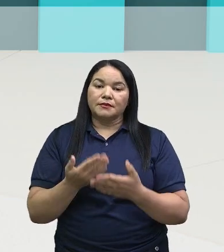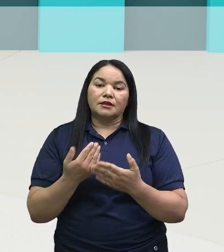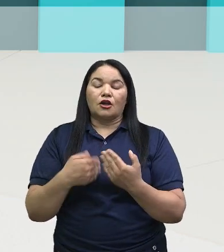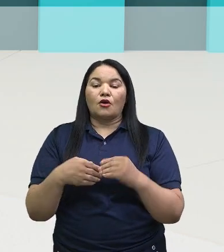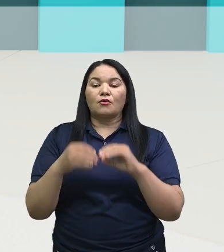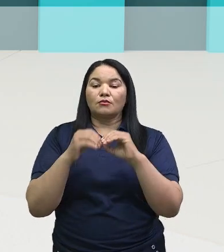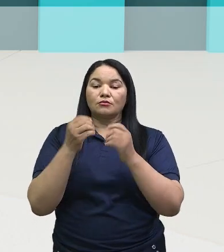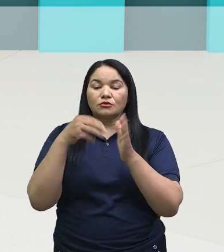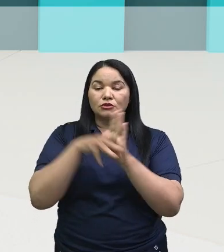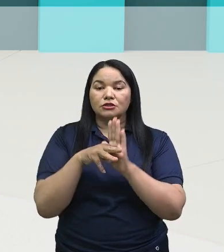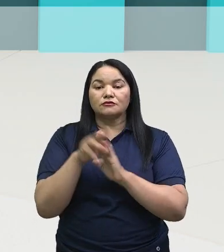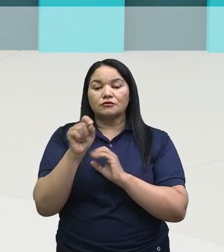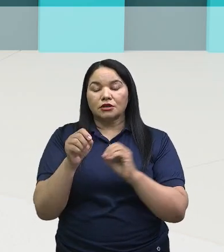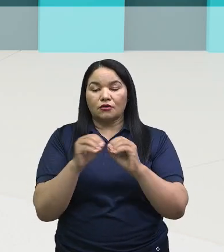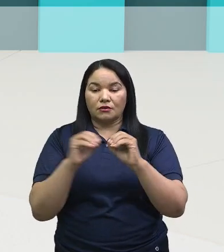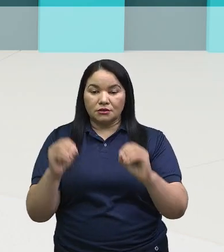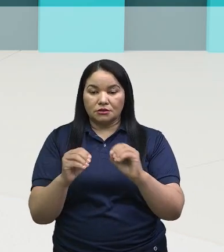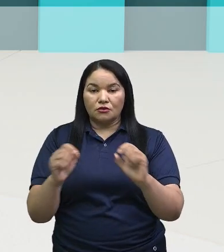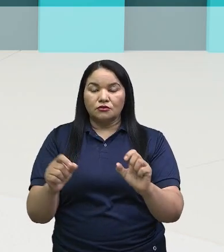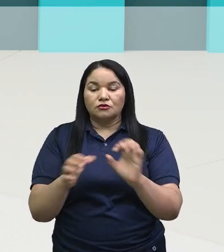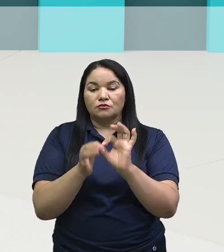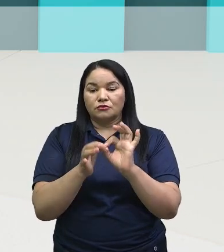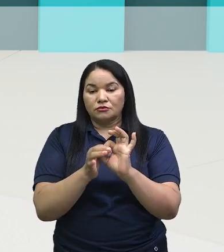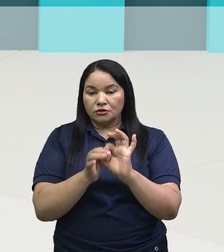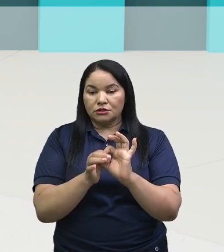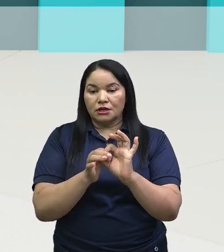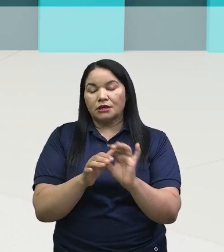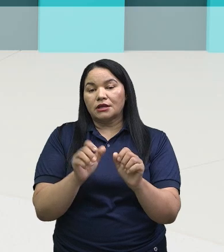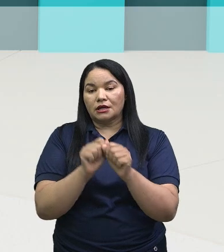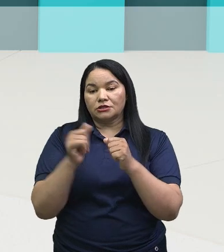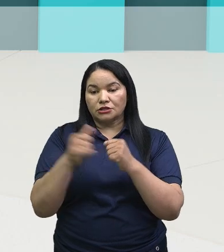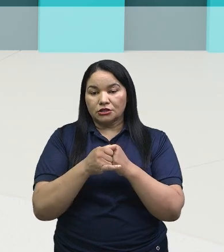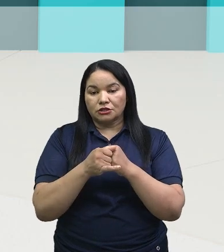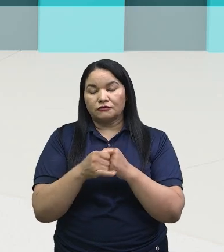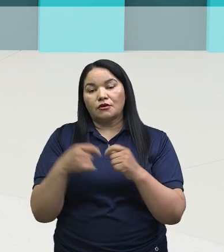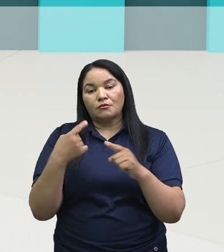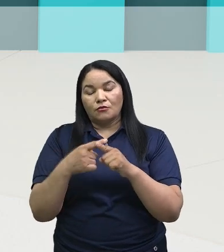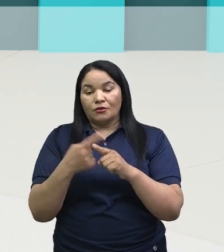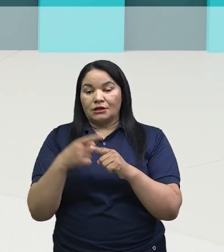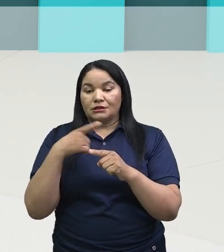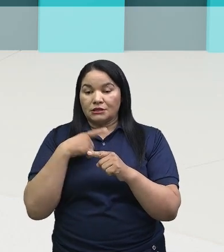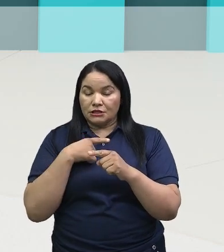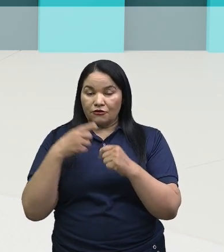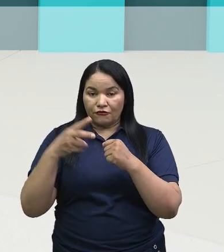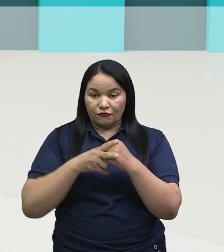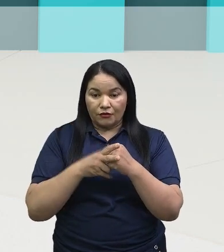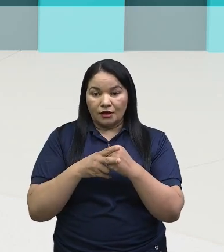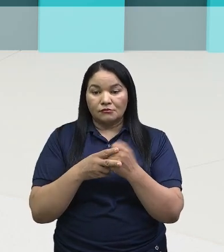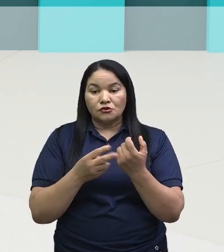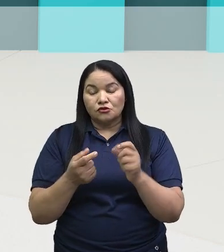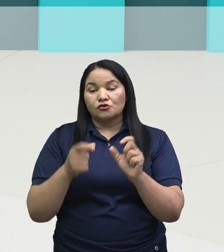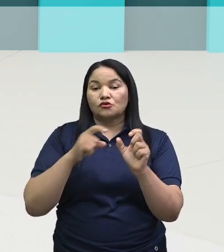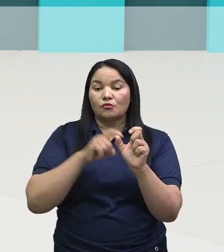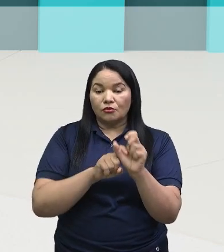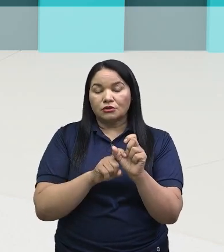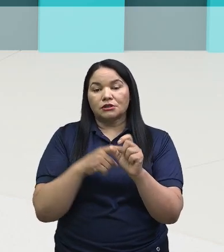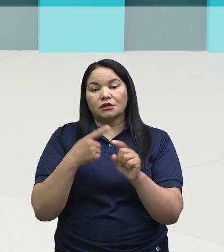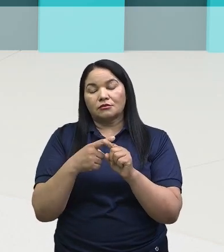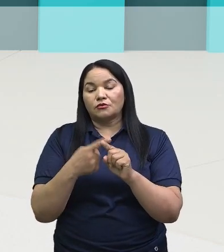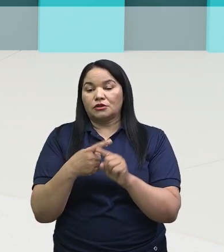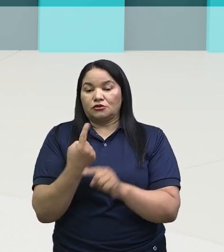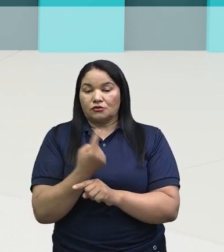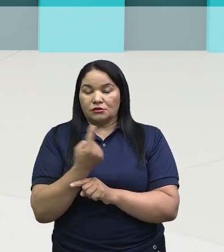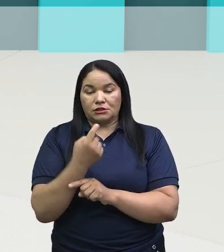chama de oração subordinada adjetiva. Oração porque possui verbo, subordinada porque sozinha não tem